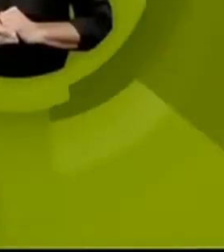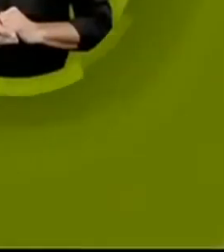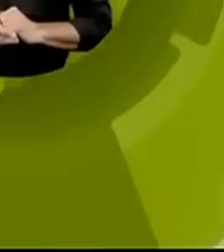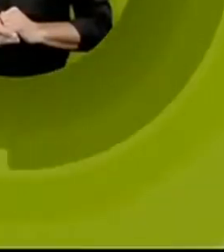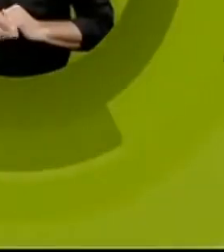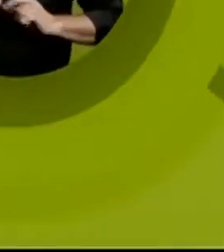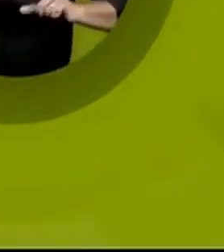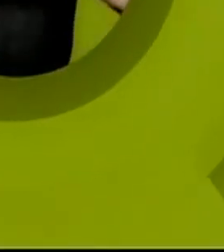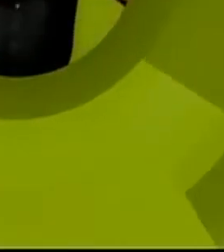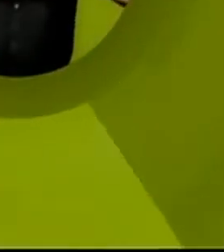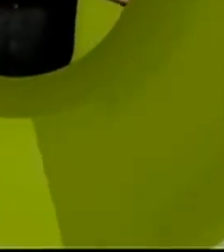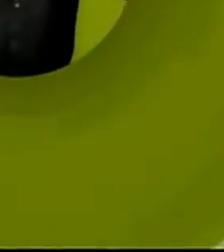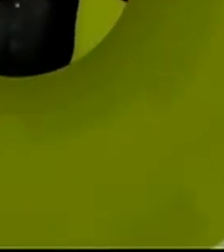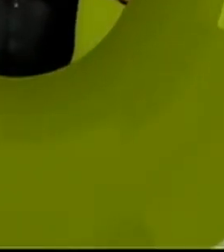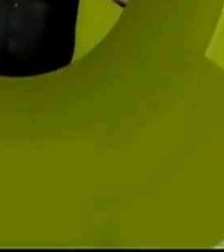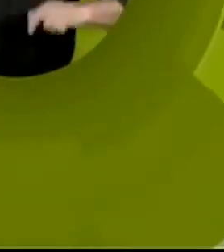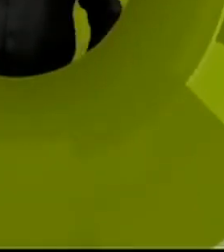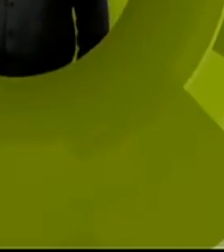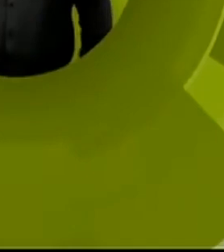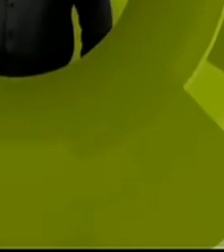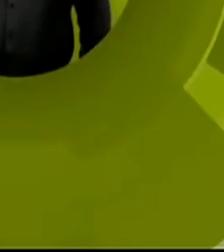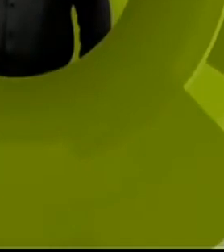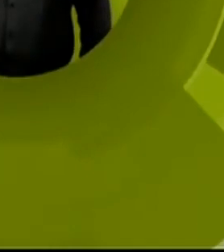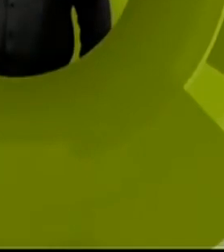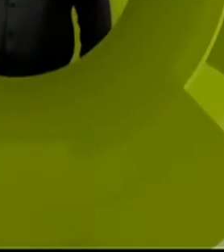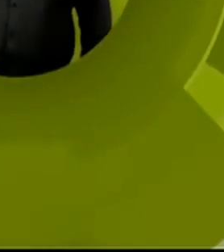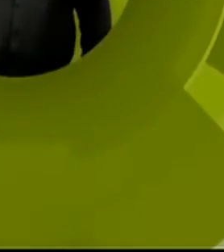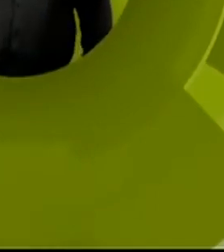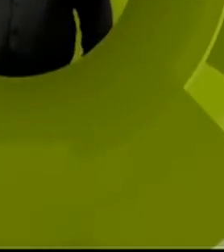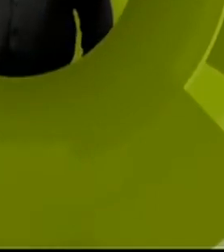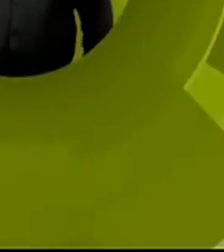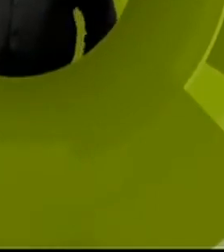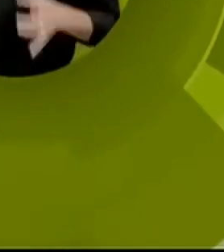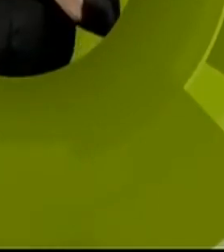O programa a seguir é livre para todos os públicos.